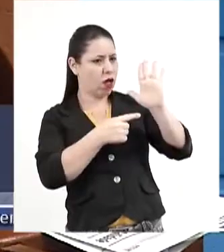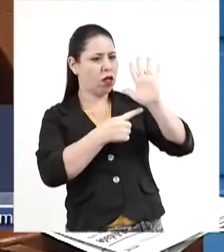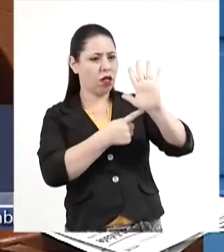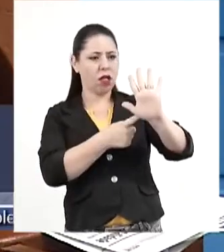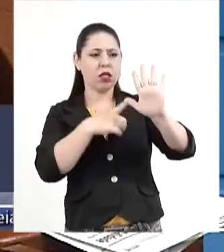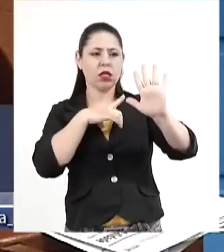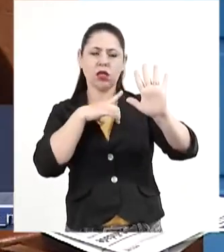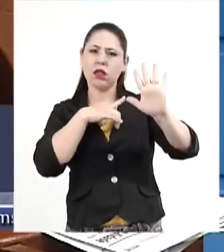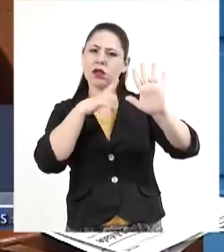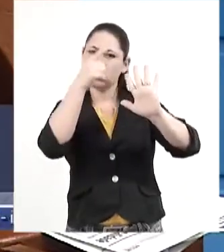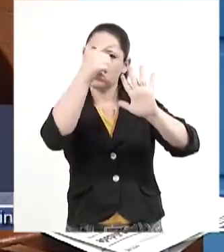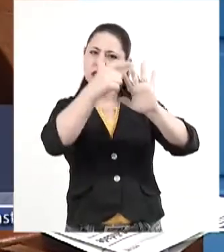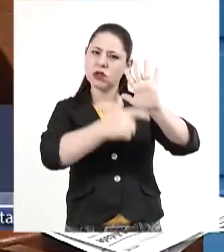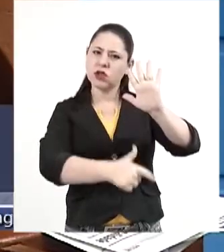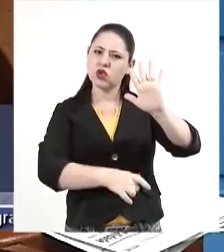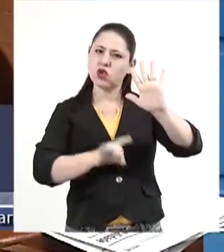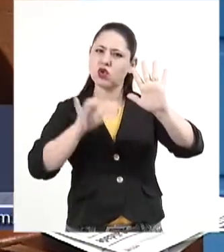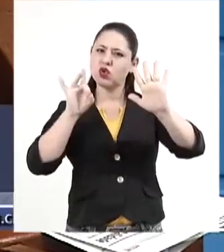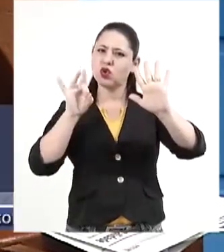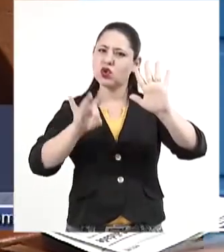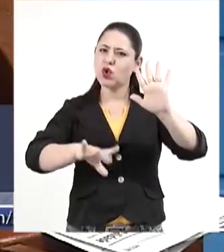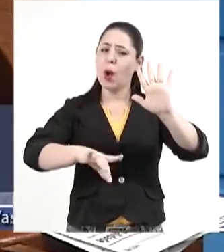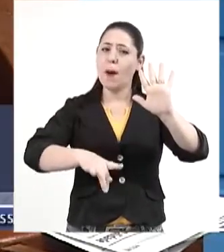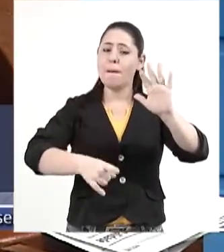olha. Só